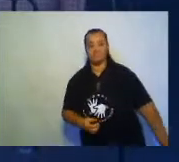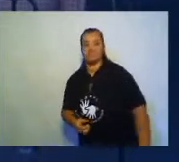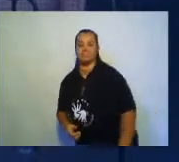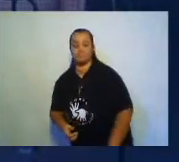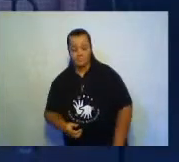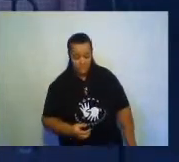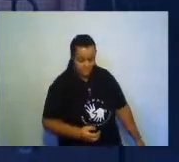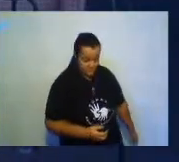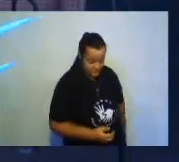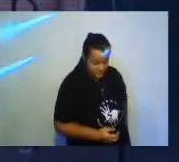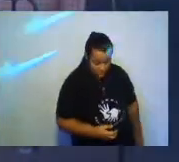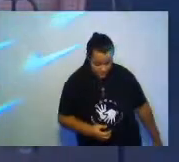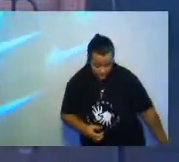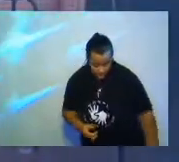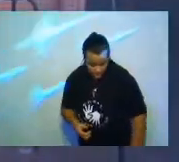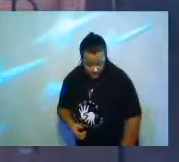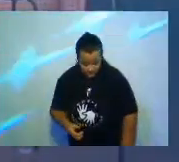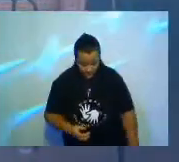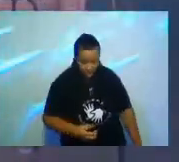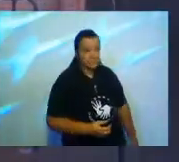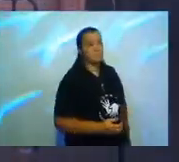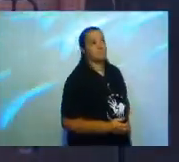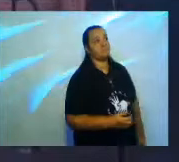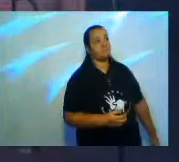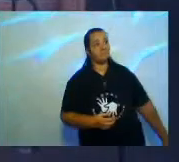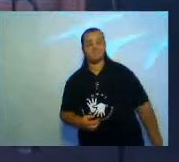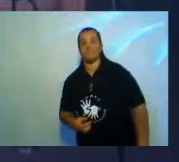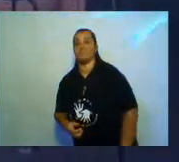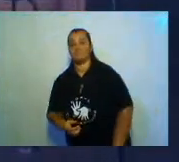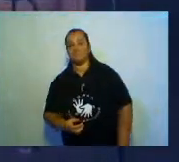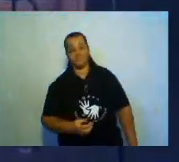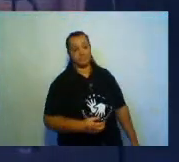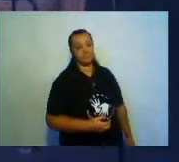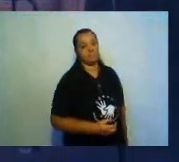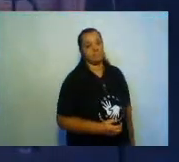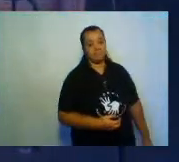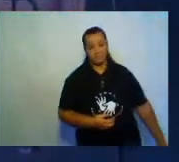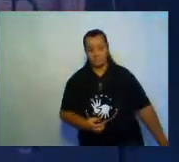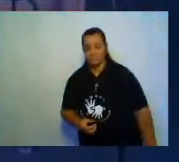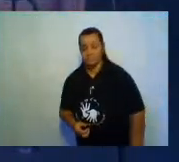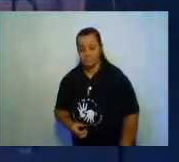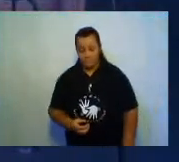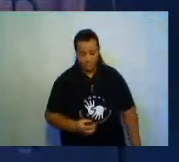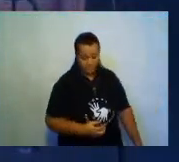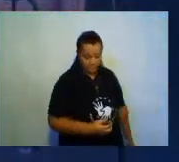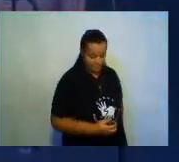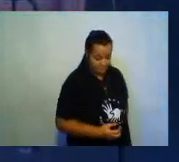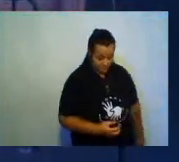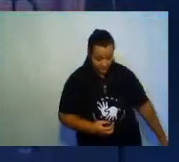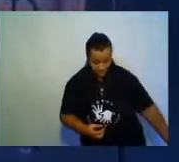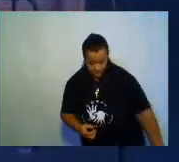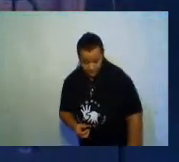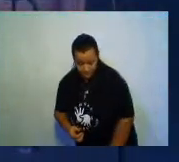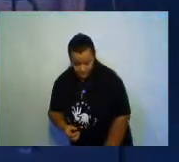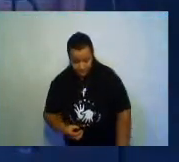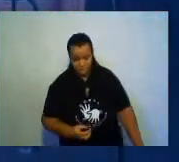Simbora, André e Rafael. Boa noite, Piracaia. Boa noite, toda a região.